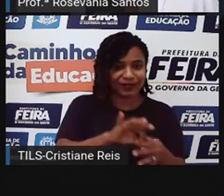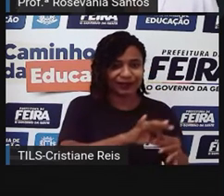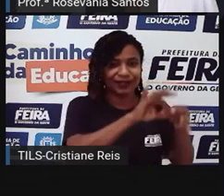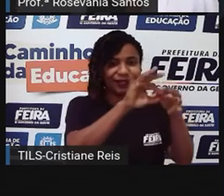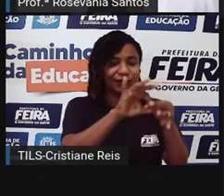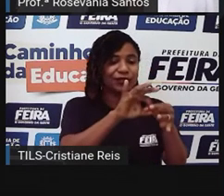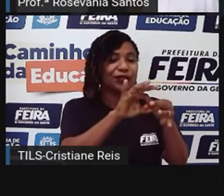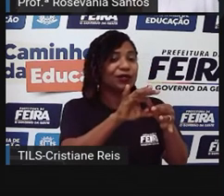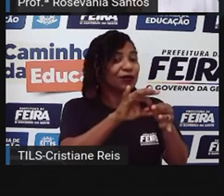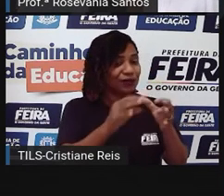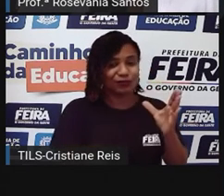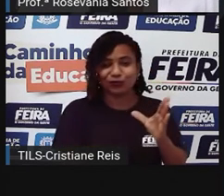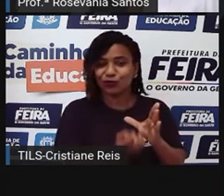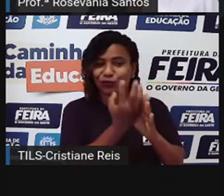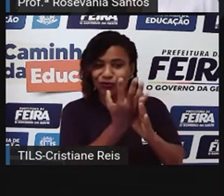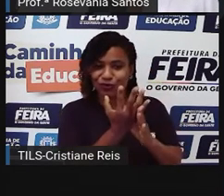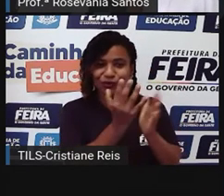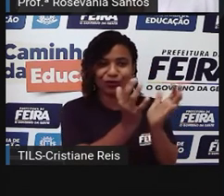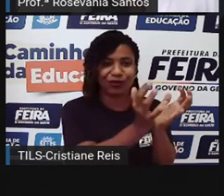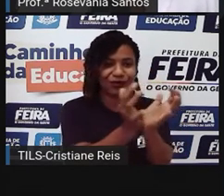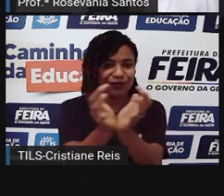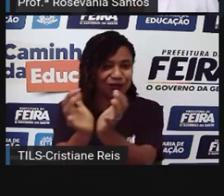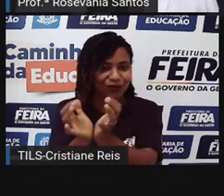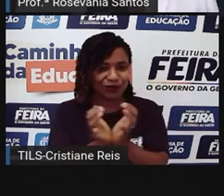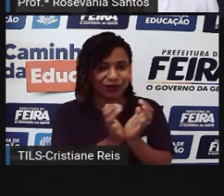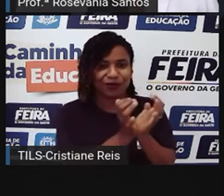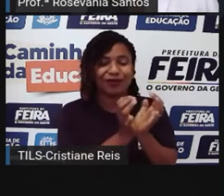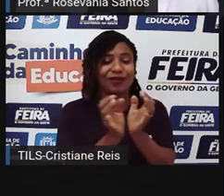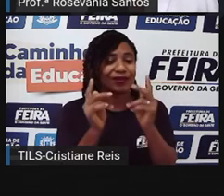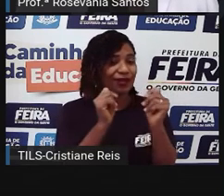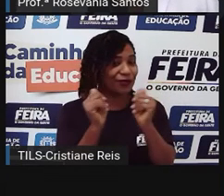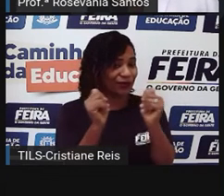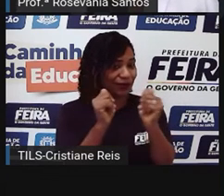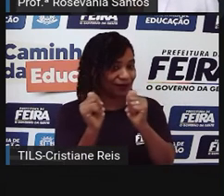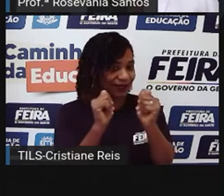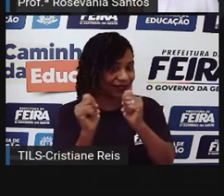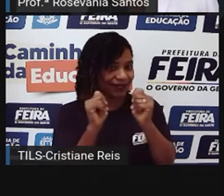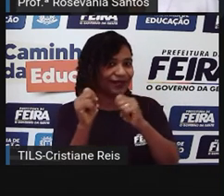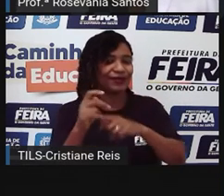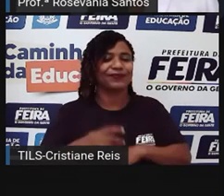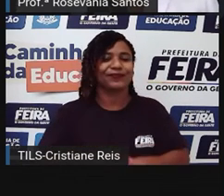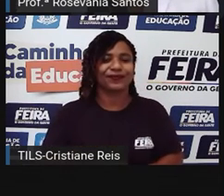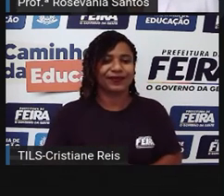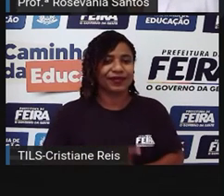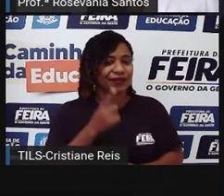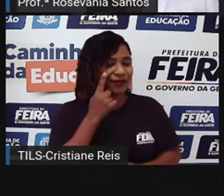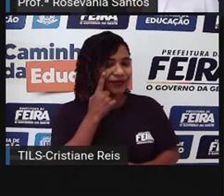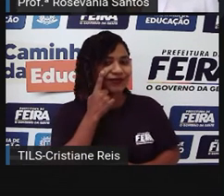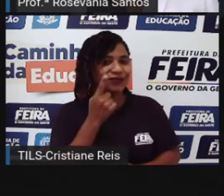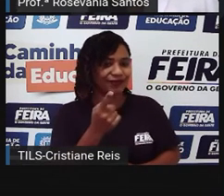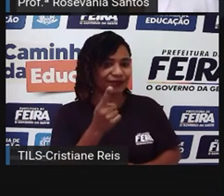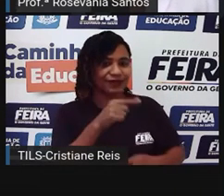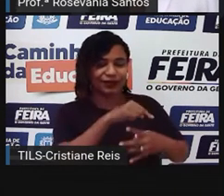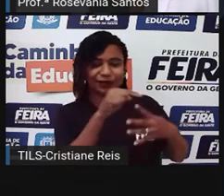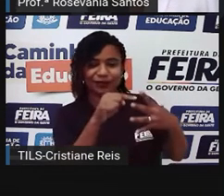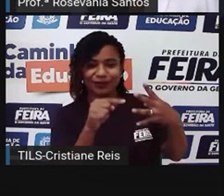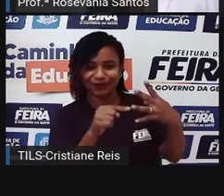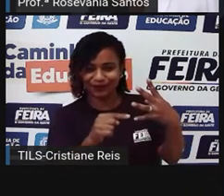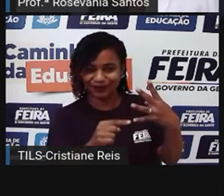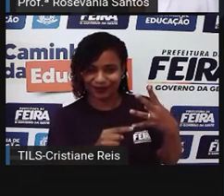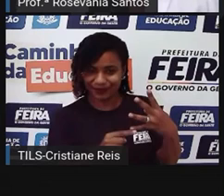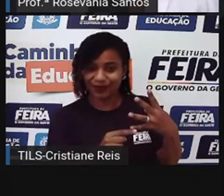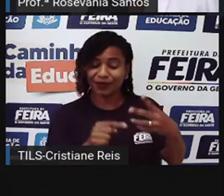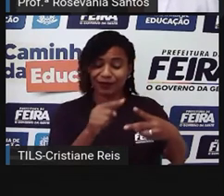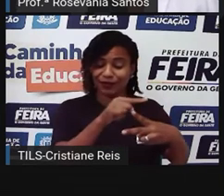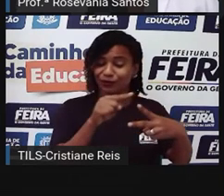blocos econômicos e as diversas organizações. Esses blocos econômicos eu trouxe aqui logo de cara para a gente destacar, né? Dois,